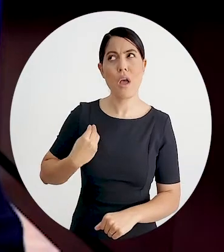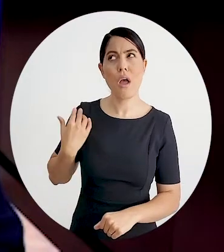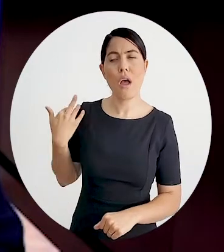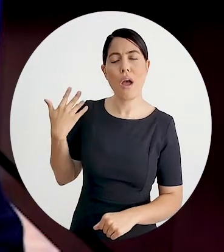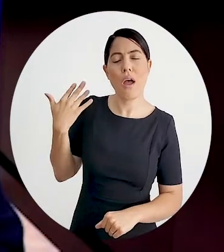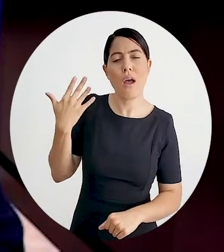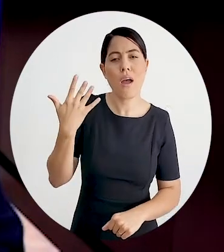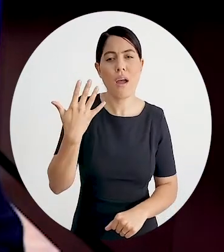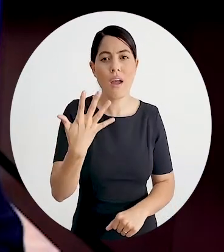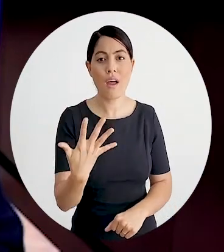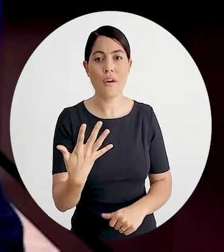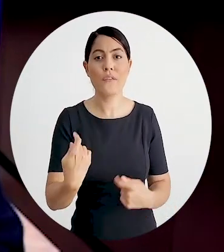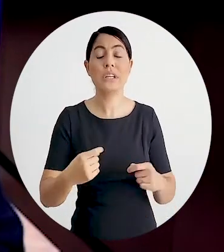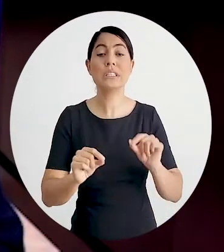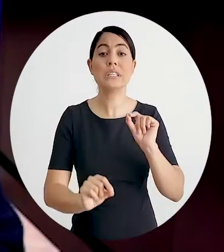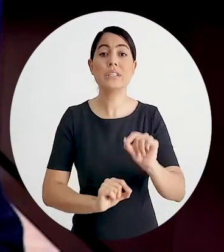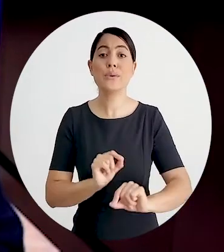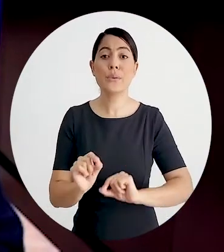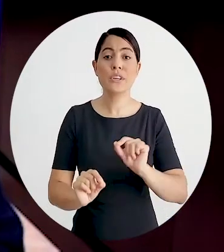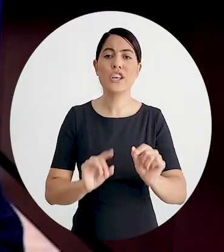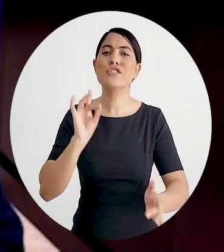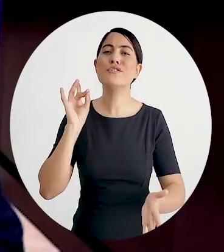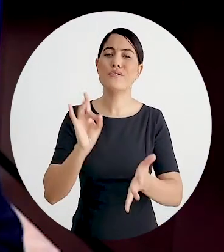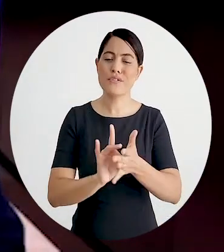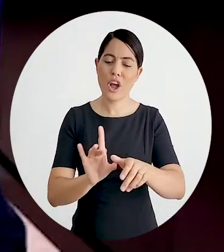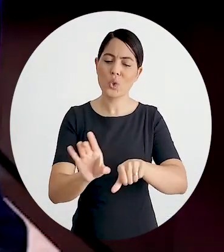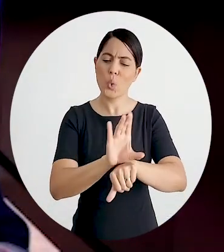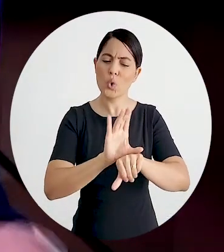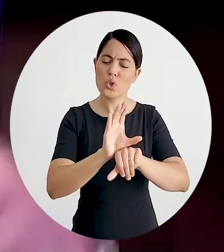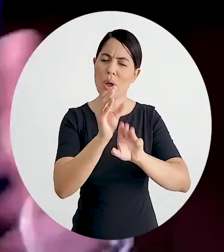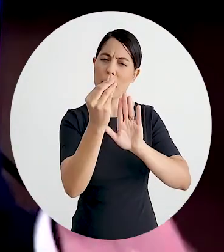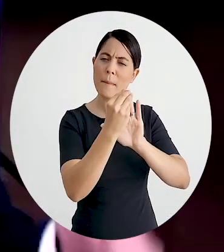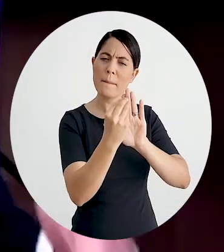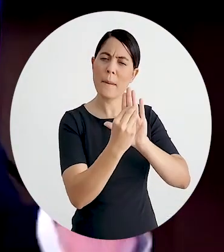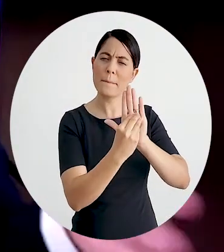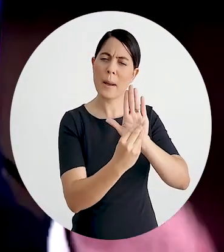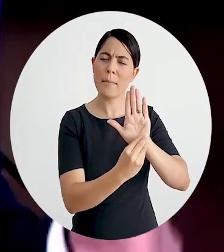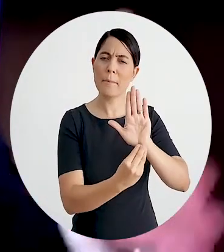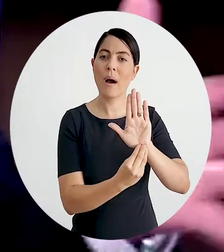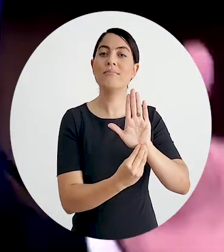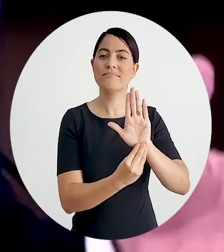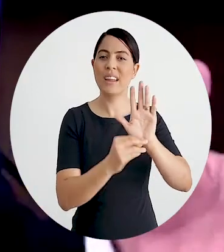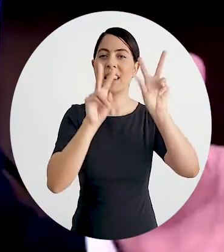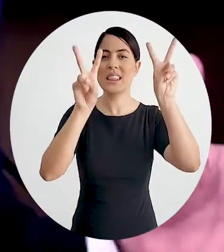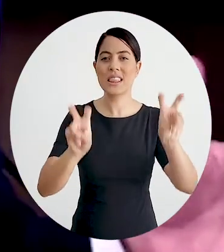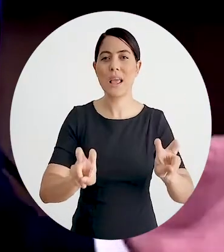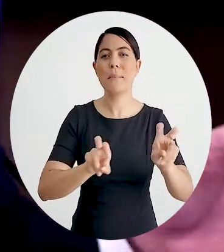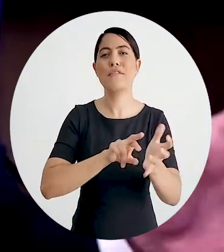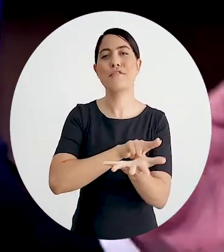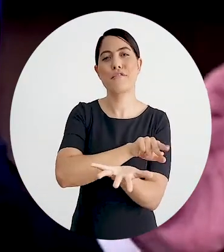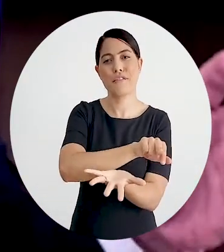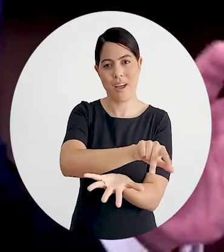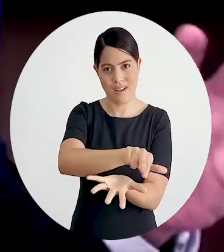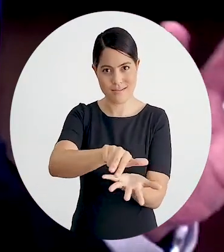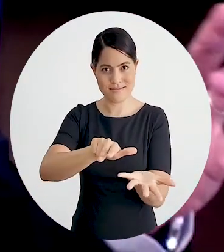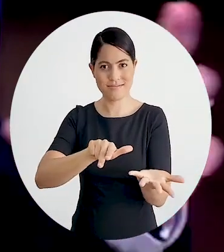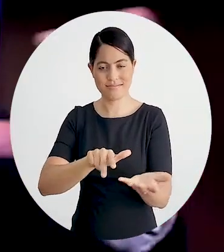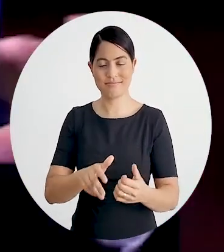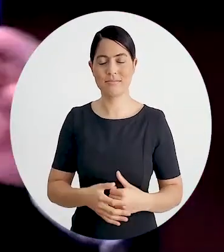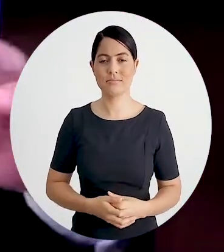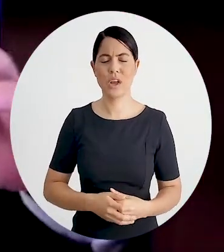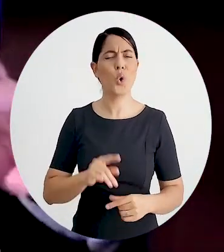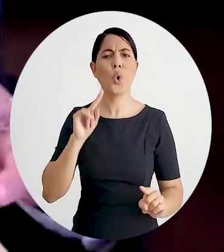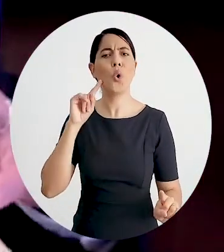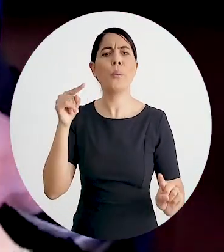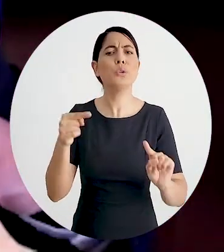que fosse necessário uma Constituição que tratasse de toda essa temática, para que o